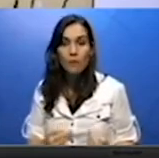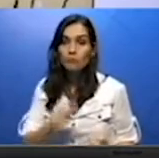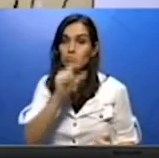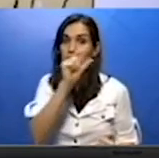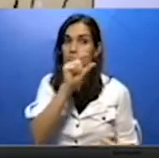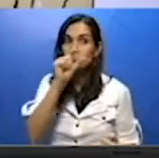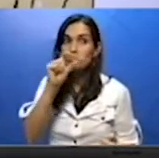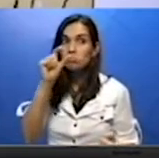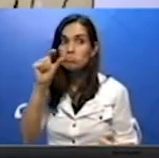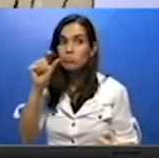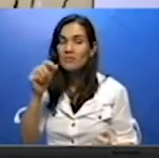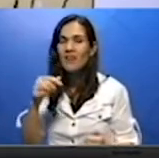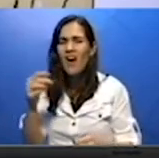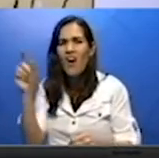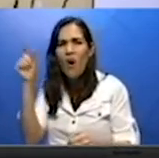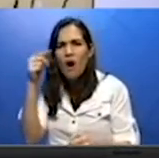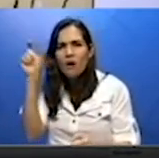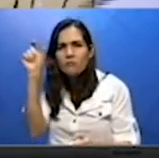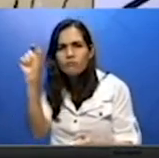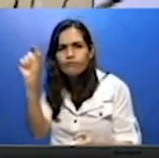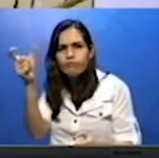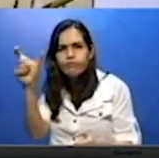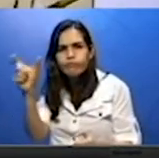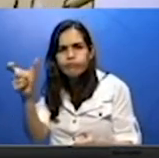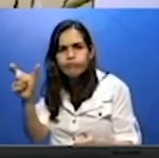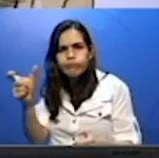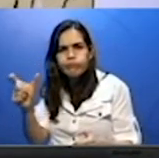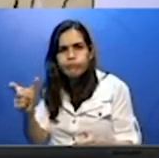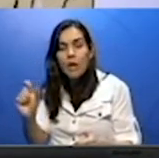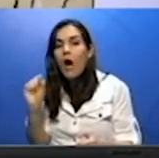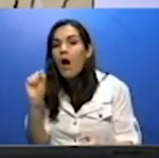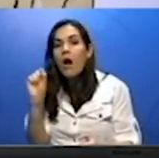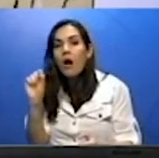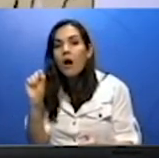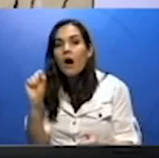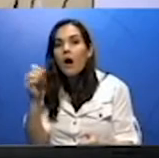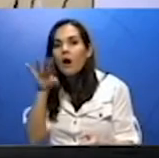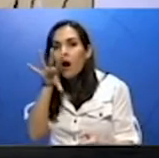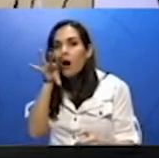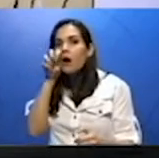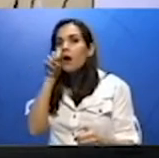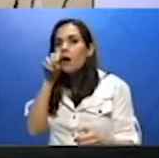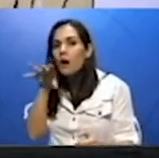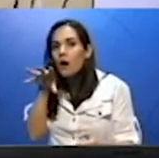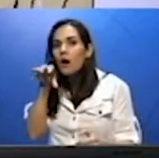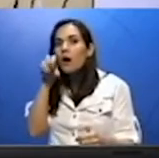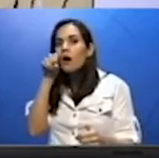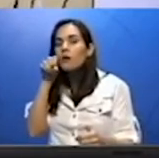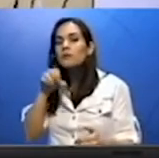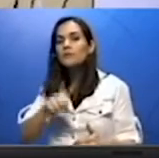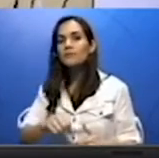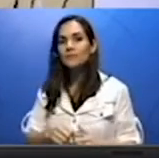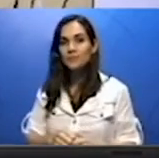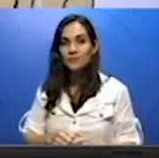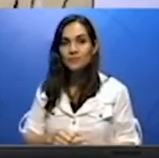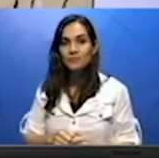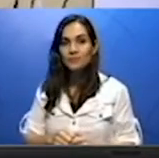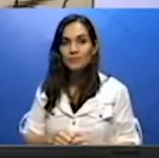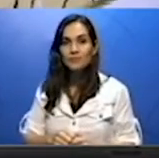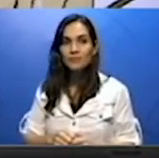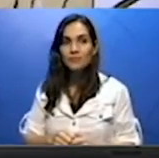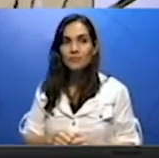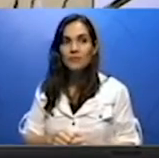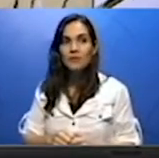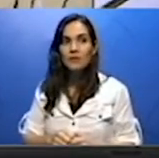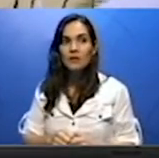pequenas fendas aqui explicando os cortes são essas fendas branquiais percebeu que todos os embriões tem uma grande semelhança entre